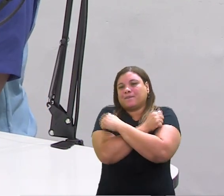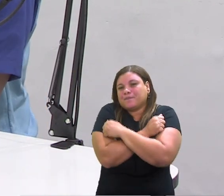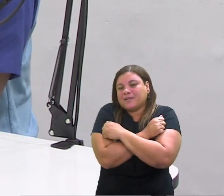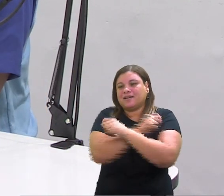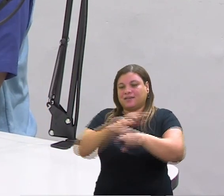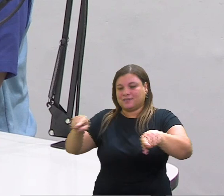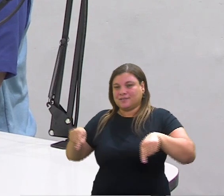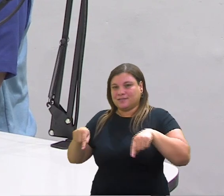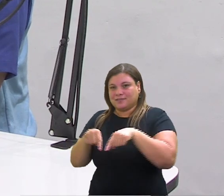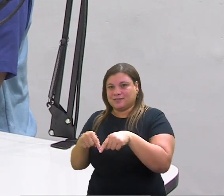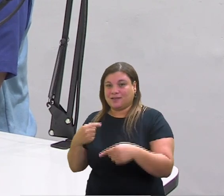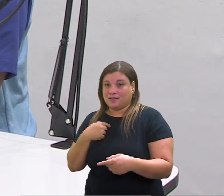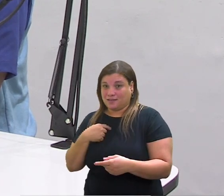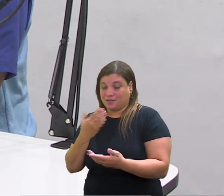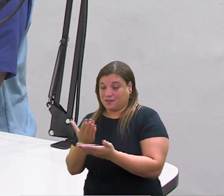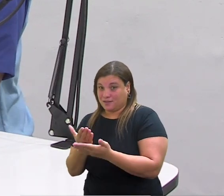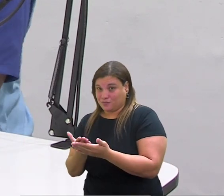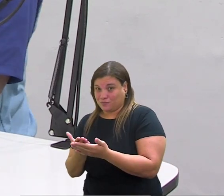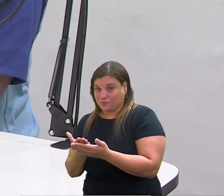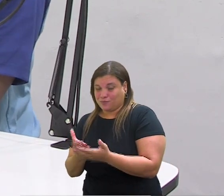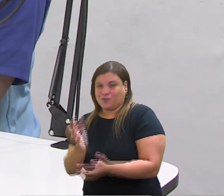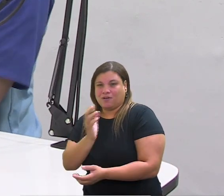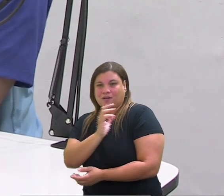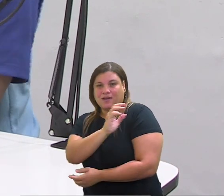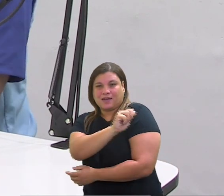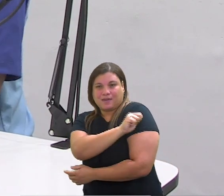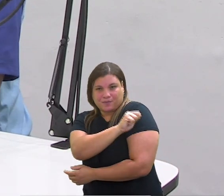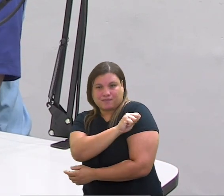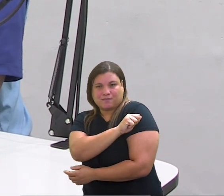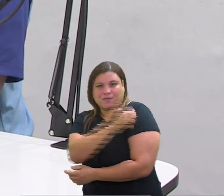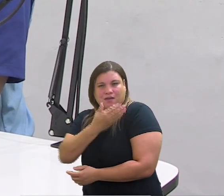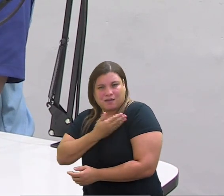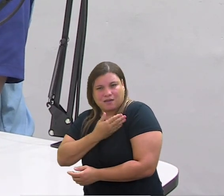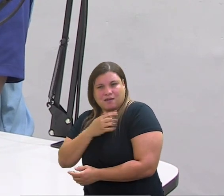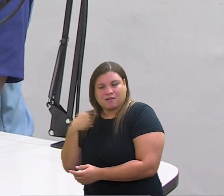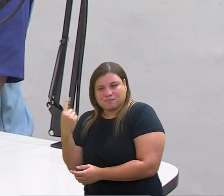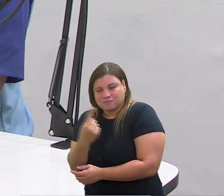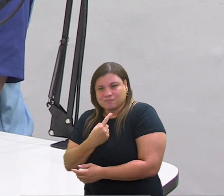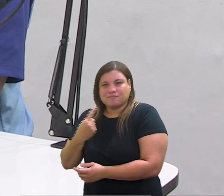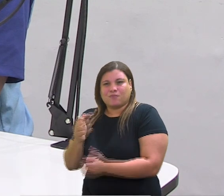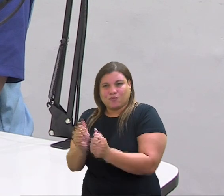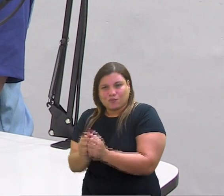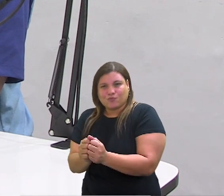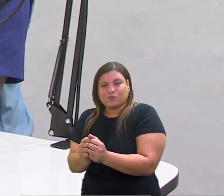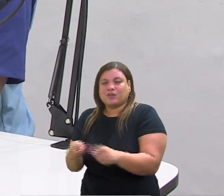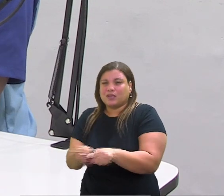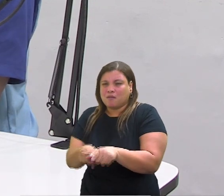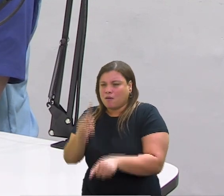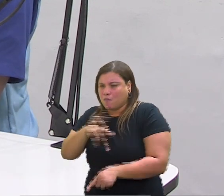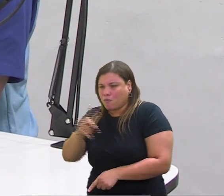para minha professora, que a gente abordou muito sobre professores